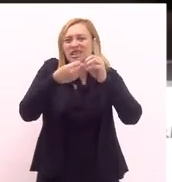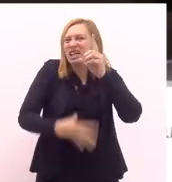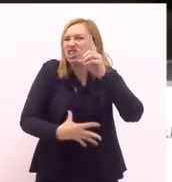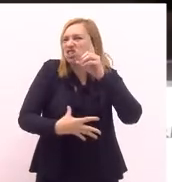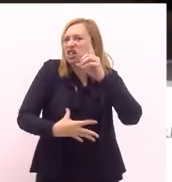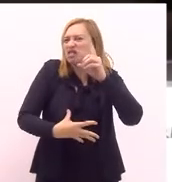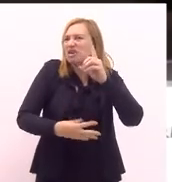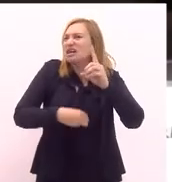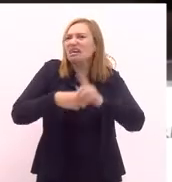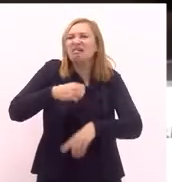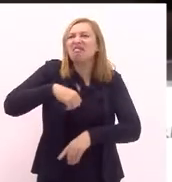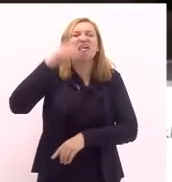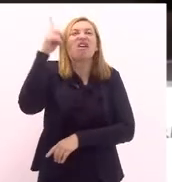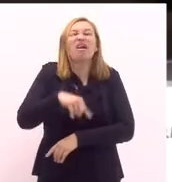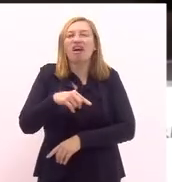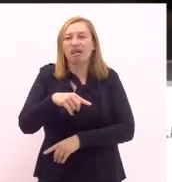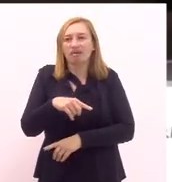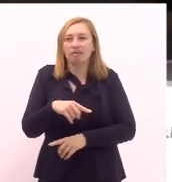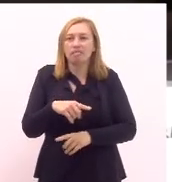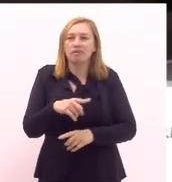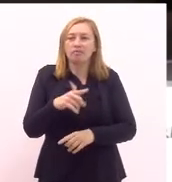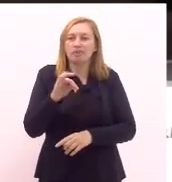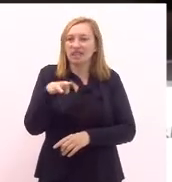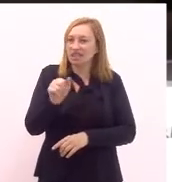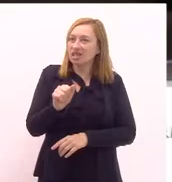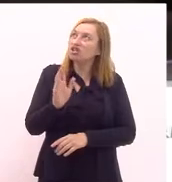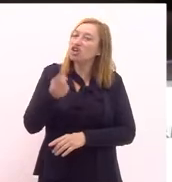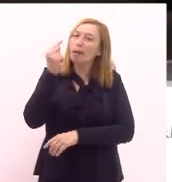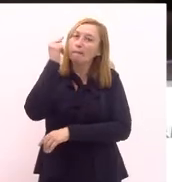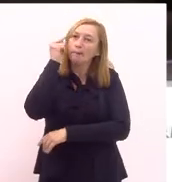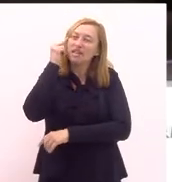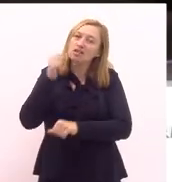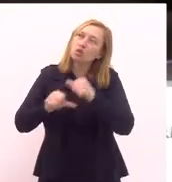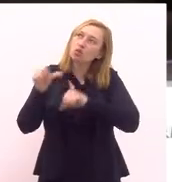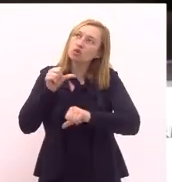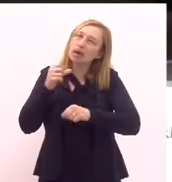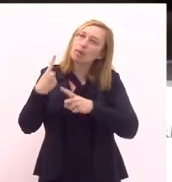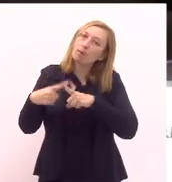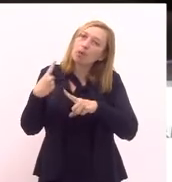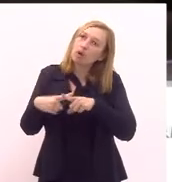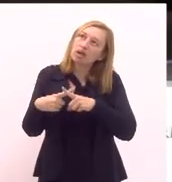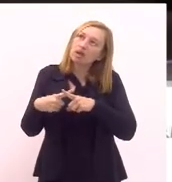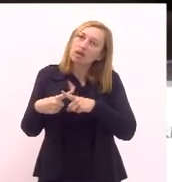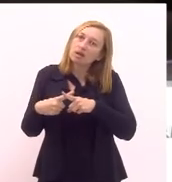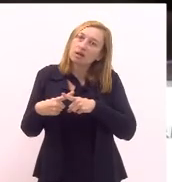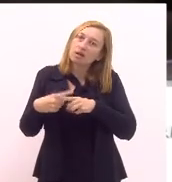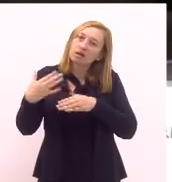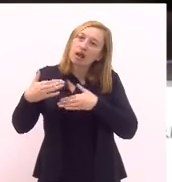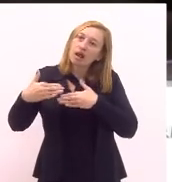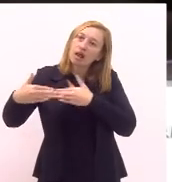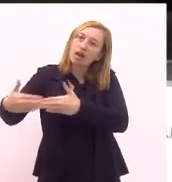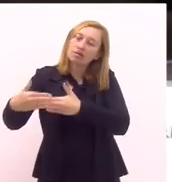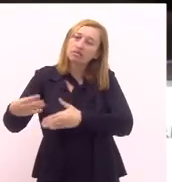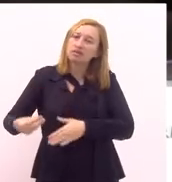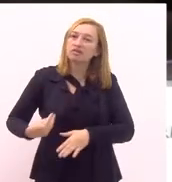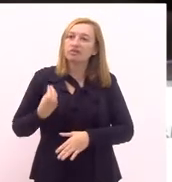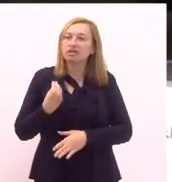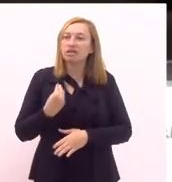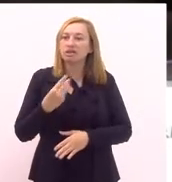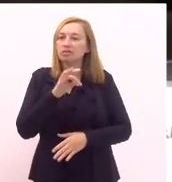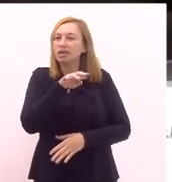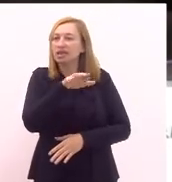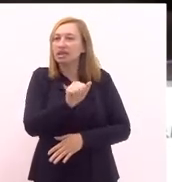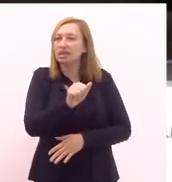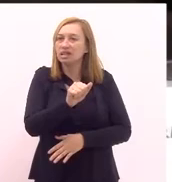é Benedita da Silva e eu já penso totalmente ao contrário porque ao longo da vida Benedita da Silva